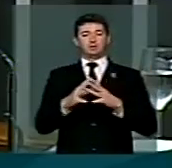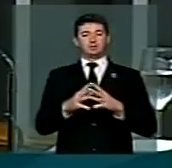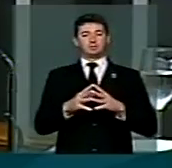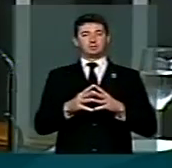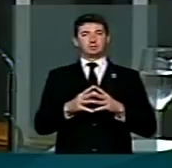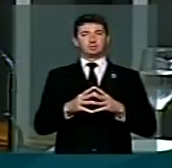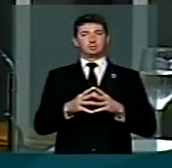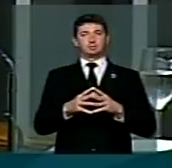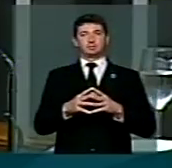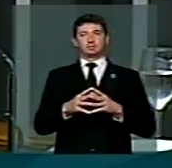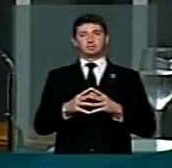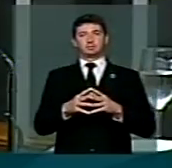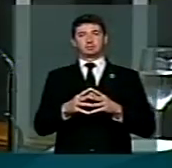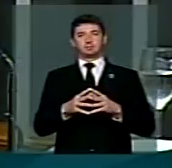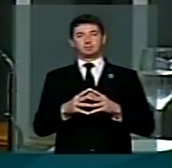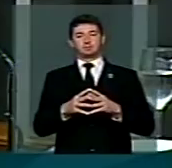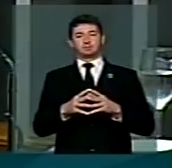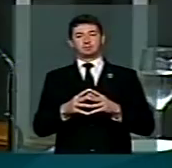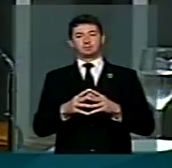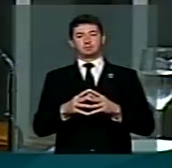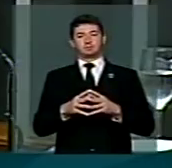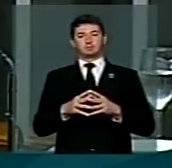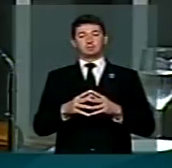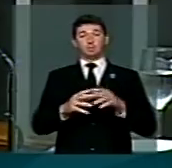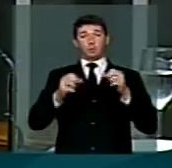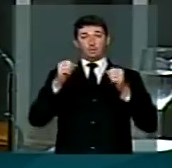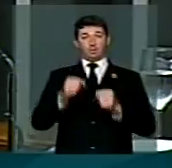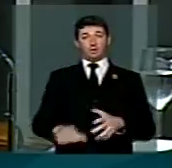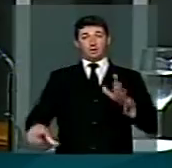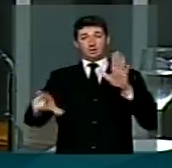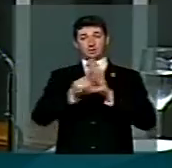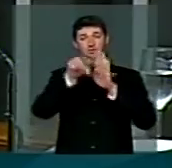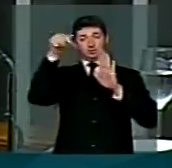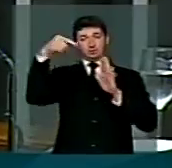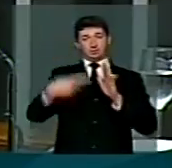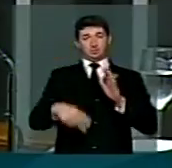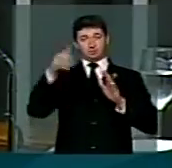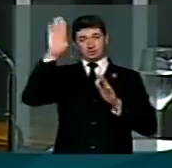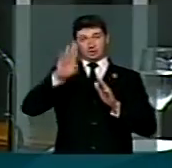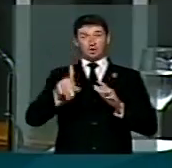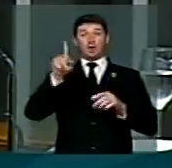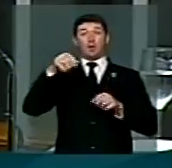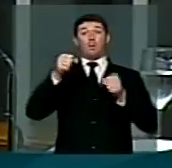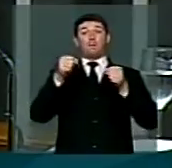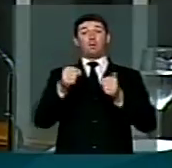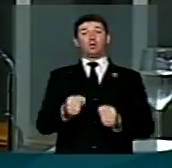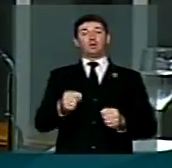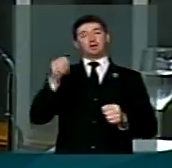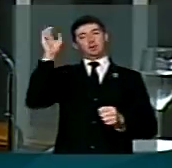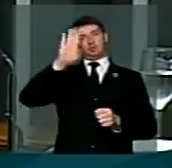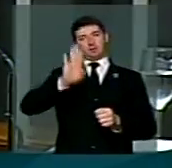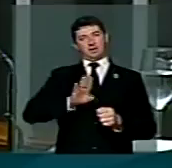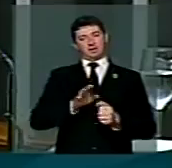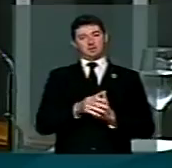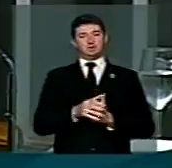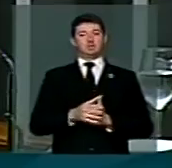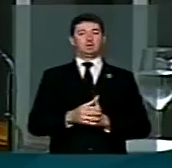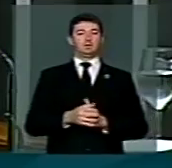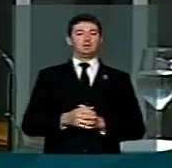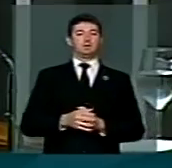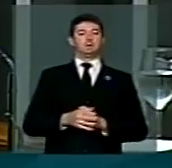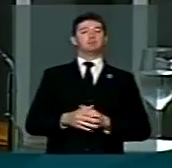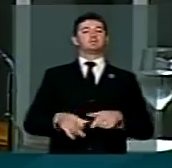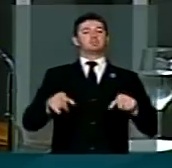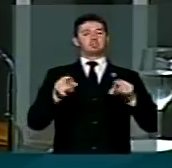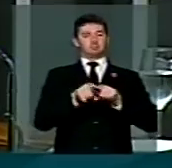a esta sessão. O Legislativo, um dos poderes do Estado brasileiro,